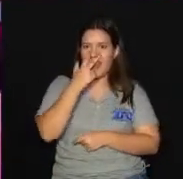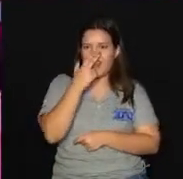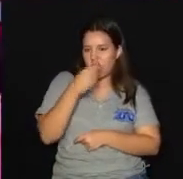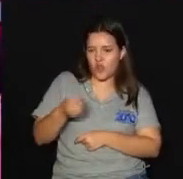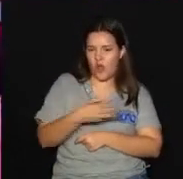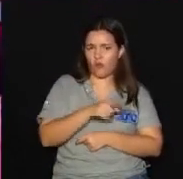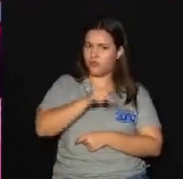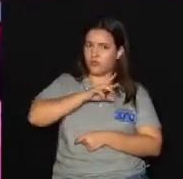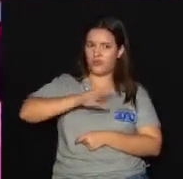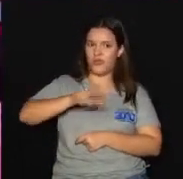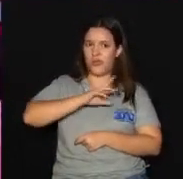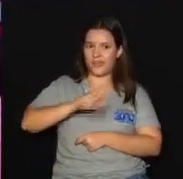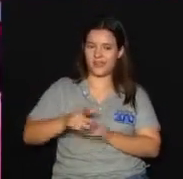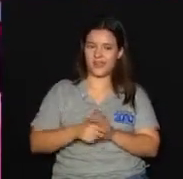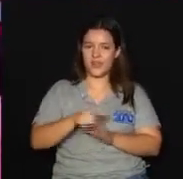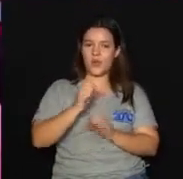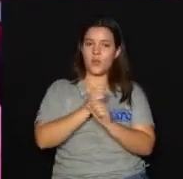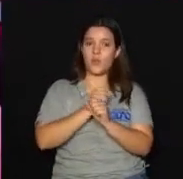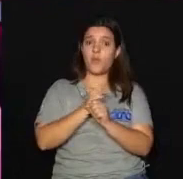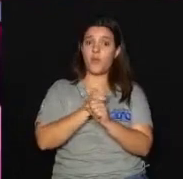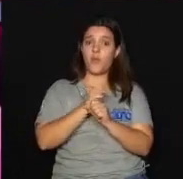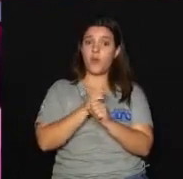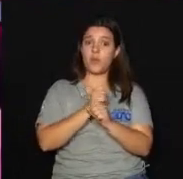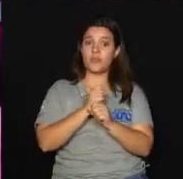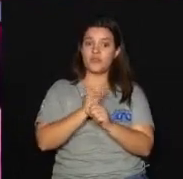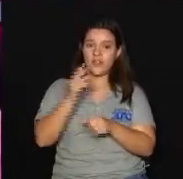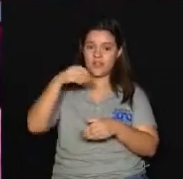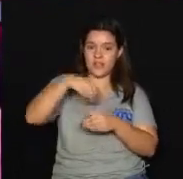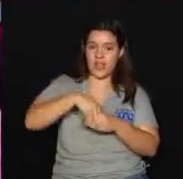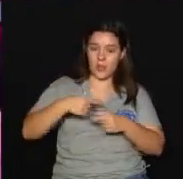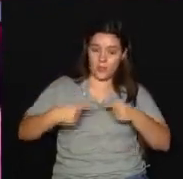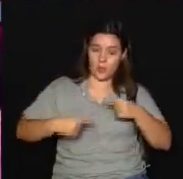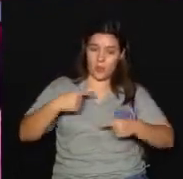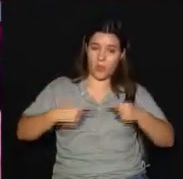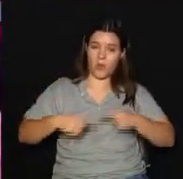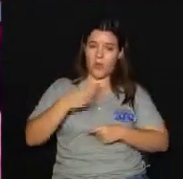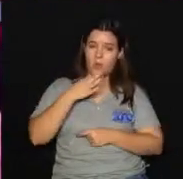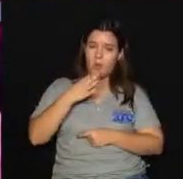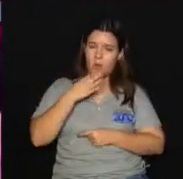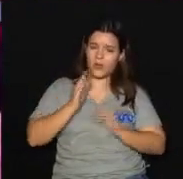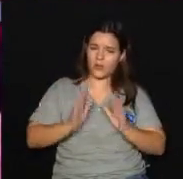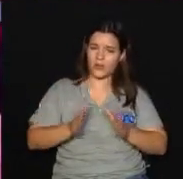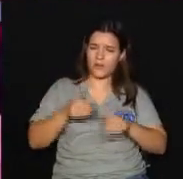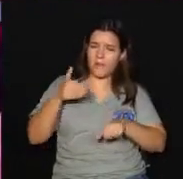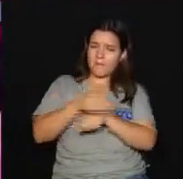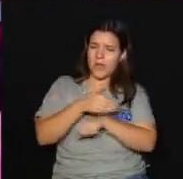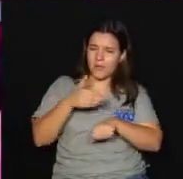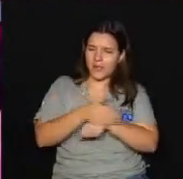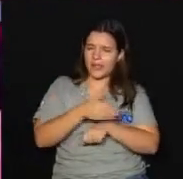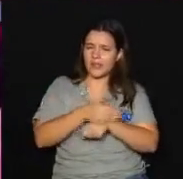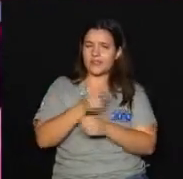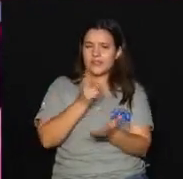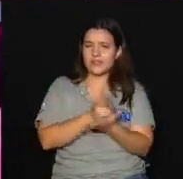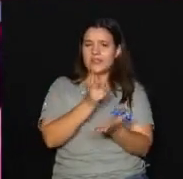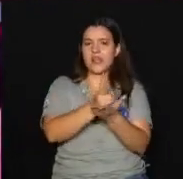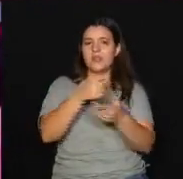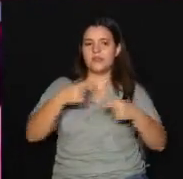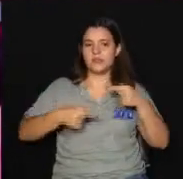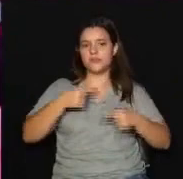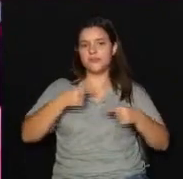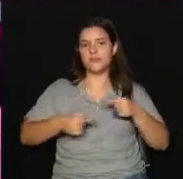o Dário já está há muitos anos no caminho, participando ativamente da